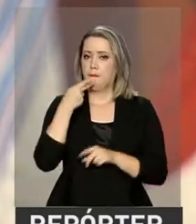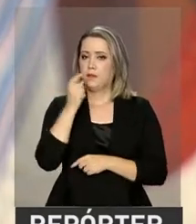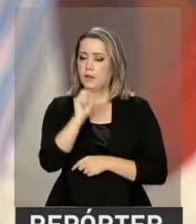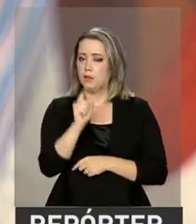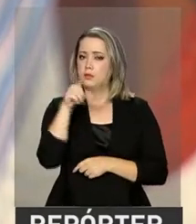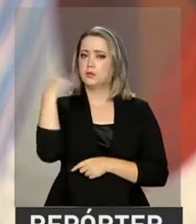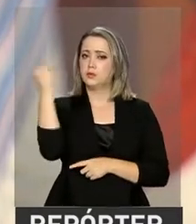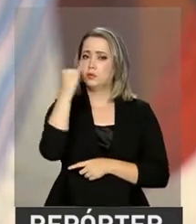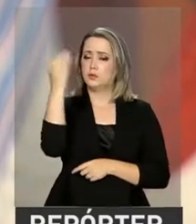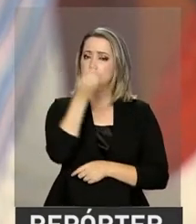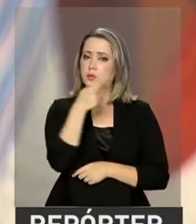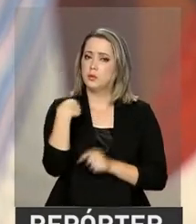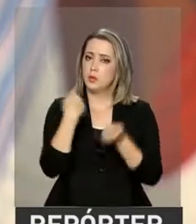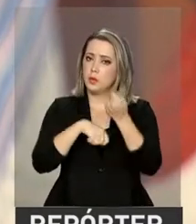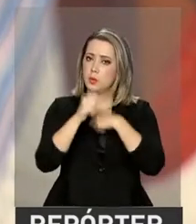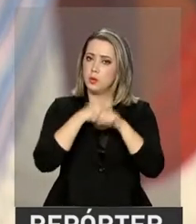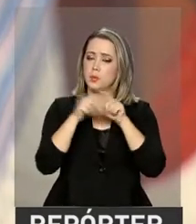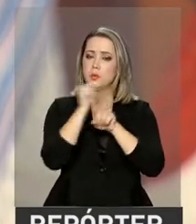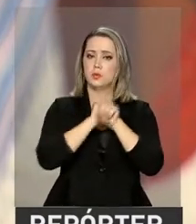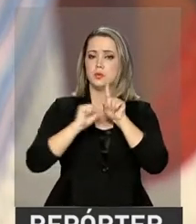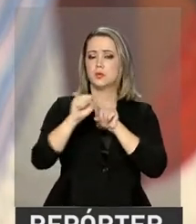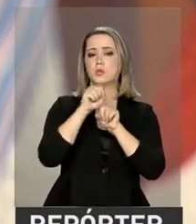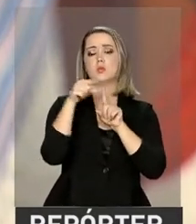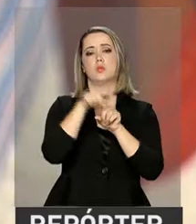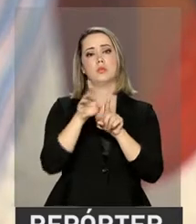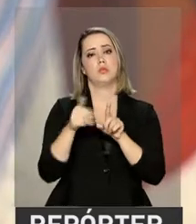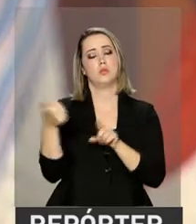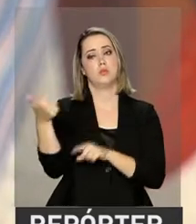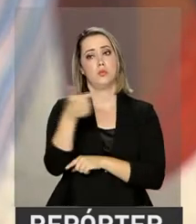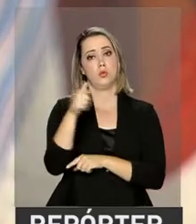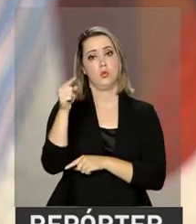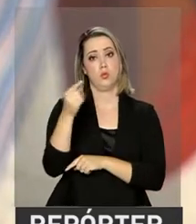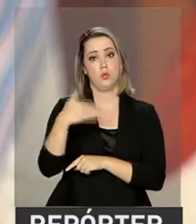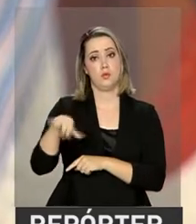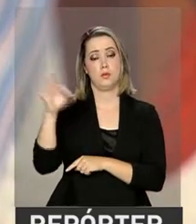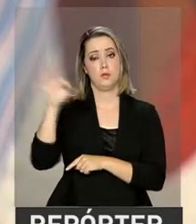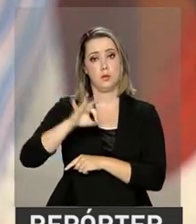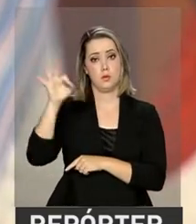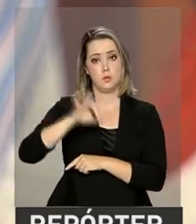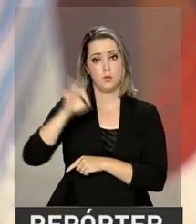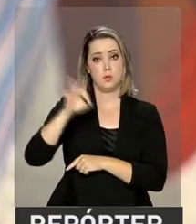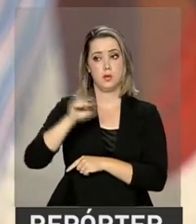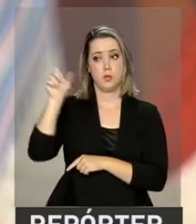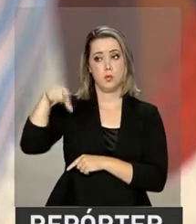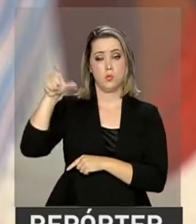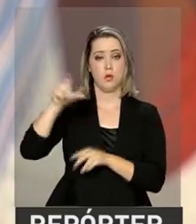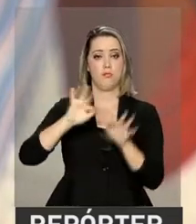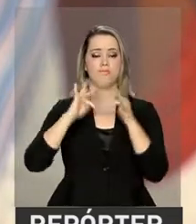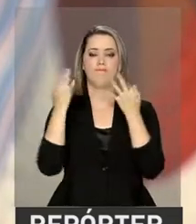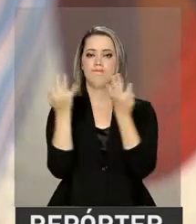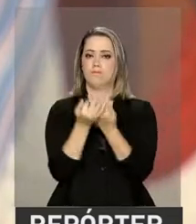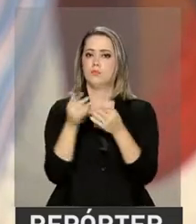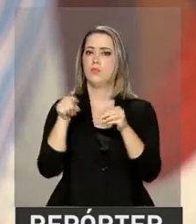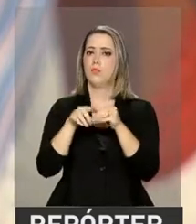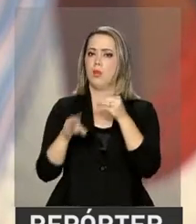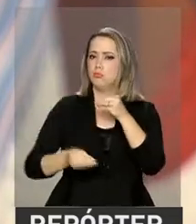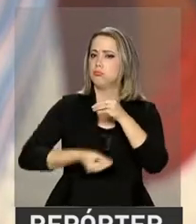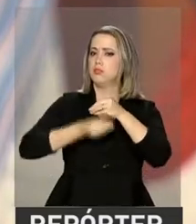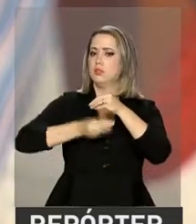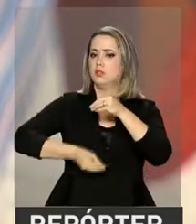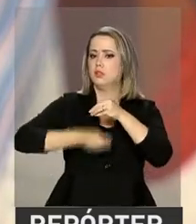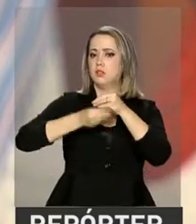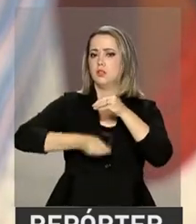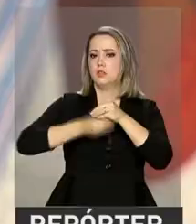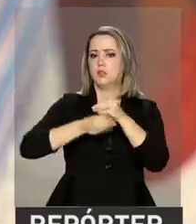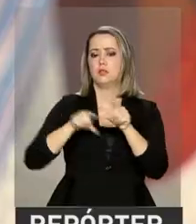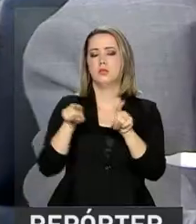a importância econômica e social o reajuste de 12 6 por cento nos benefícios do bolsa família e os incrementos em outros programas